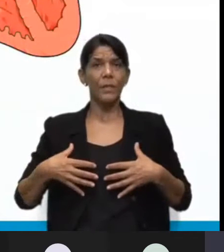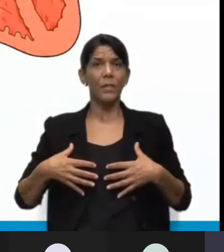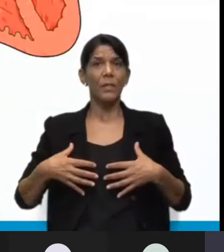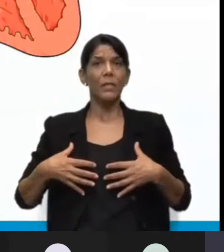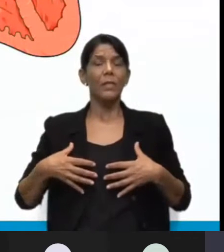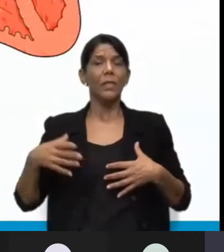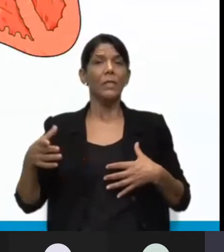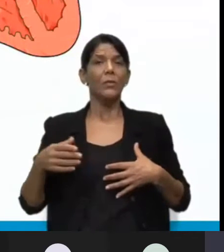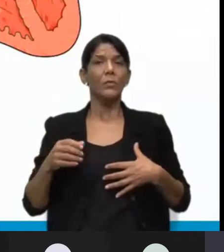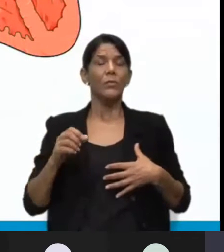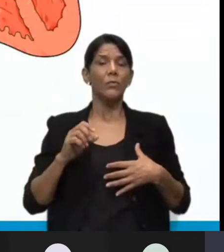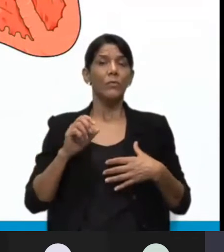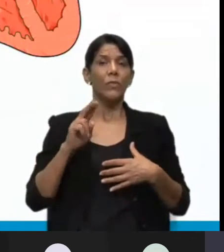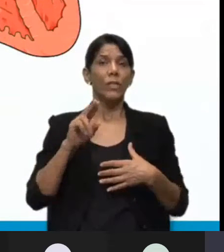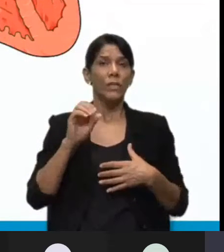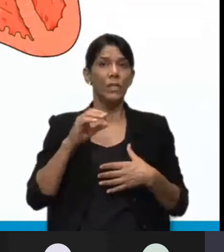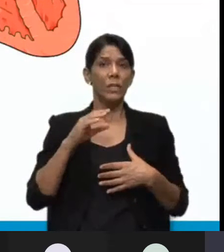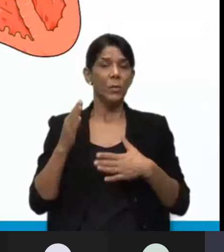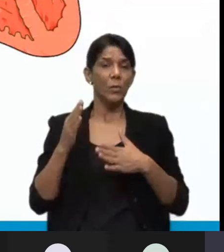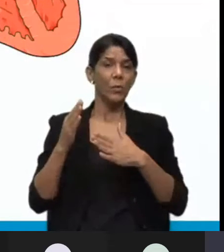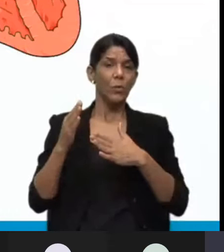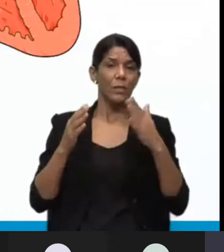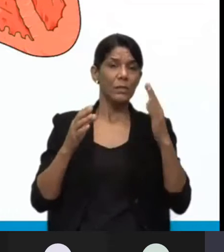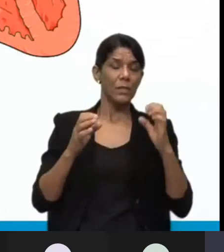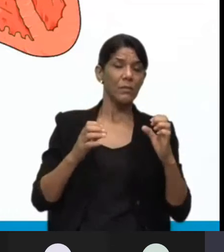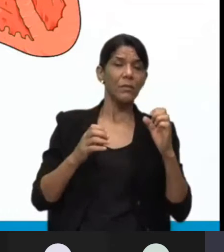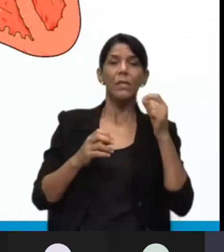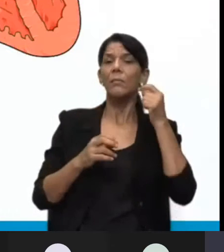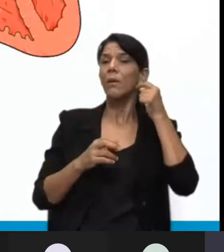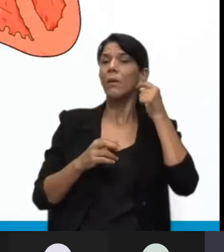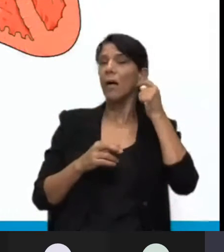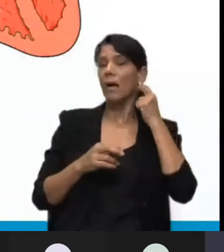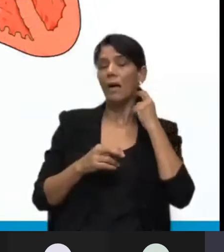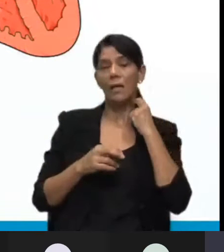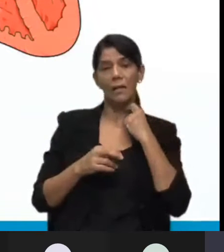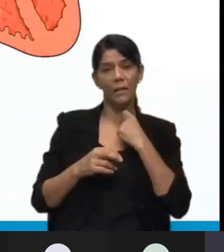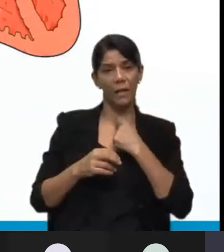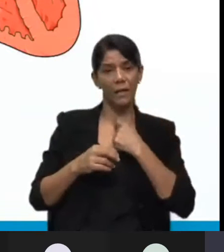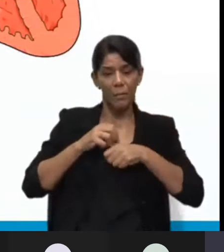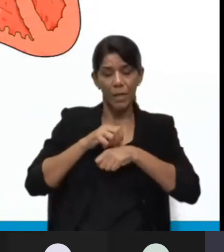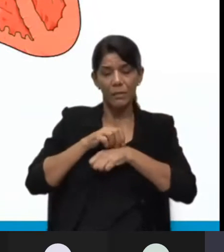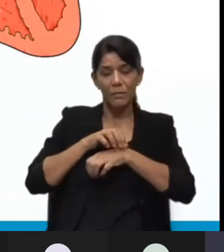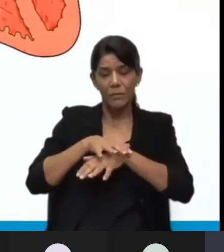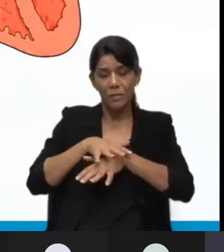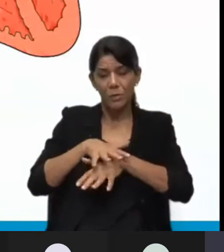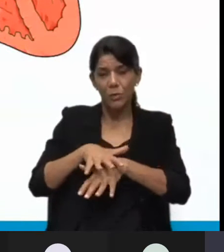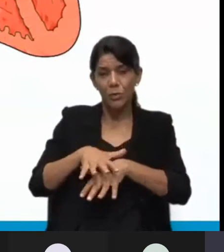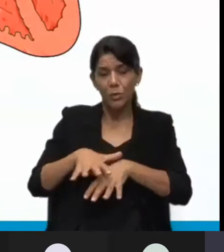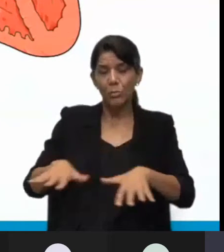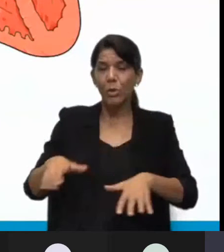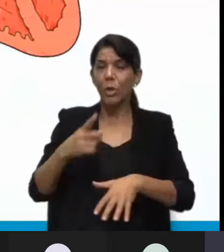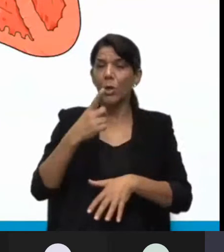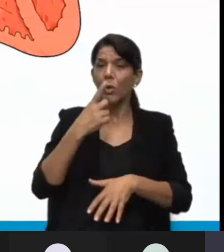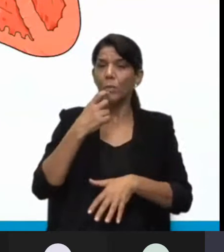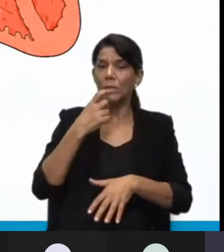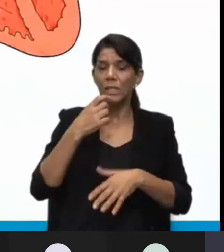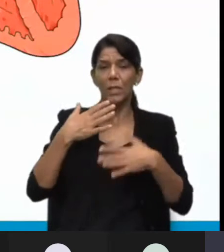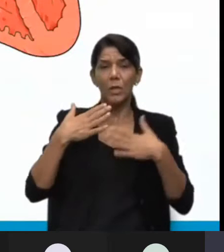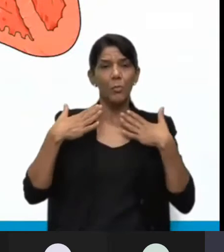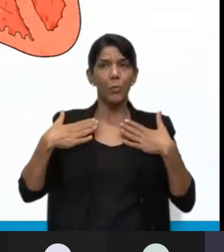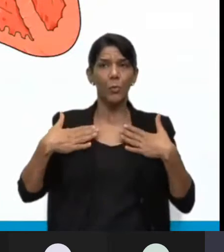o pulmão, e do meu ventrículo esquerdo para a minha artéria aorta, para ser distribuído, né, para os